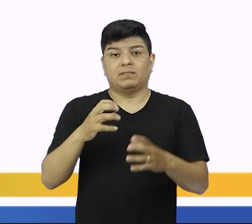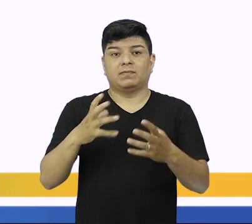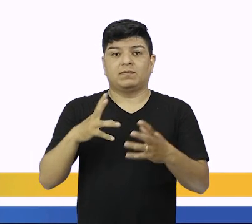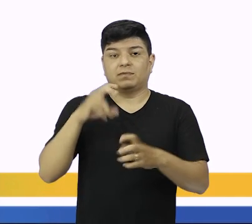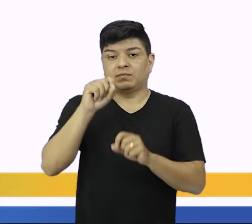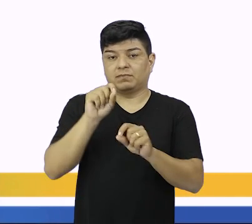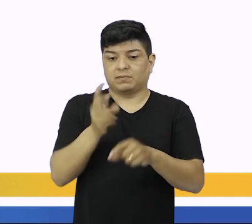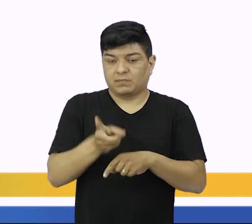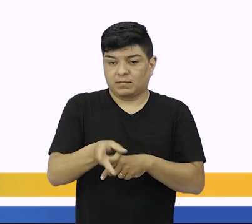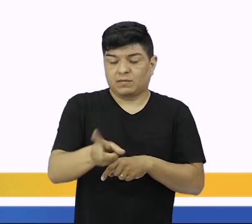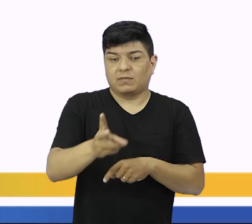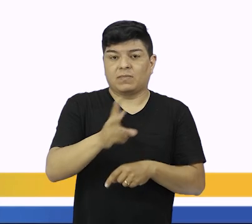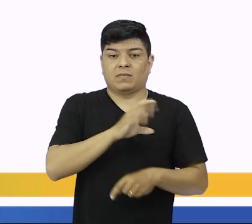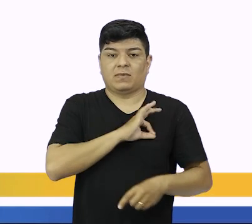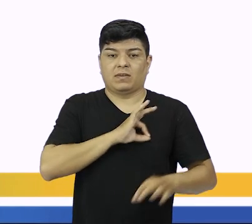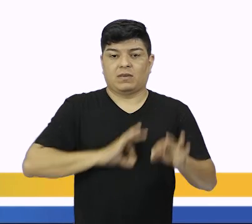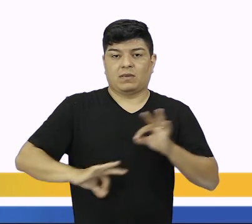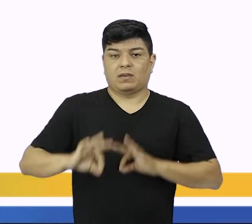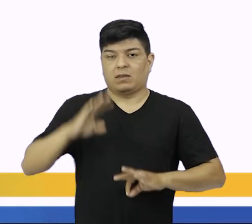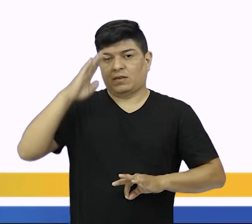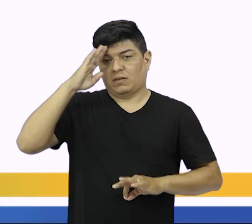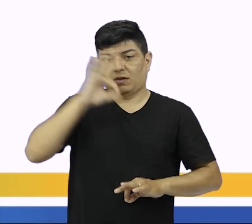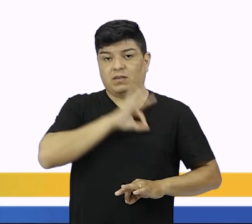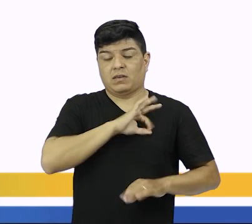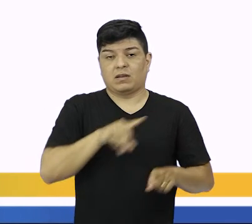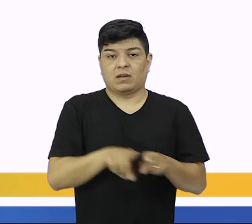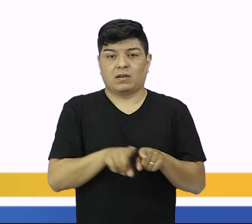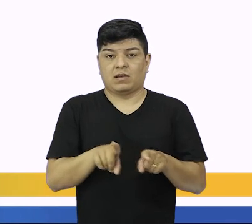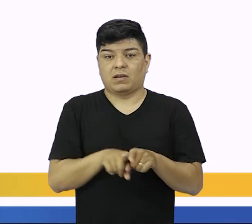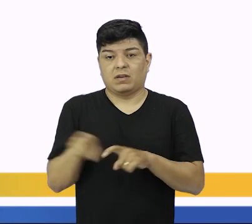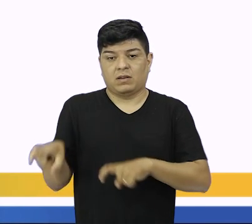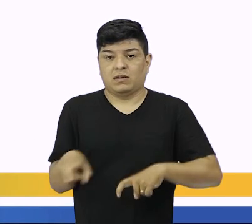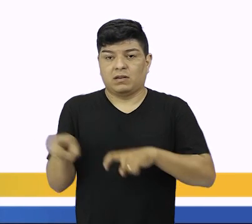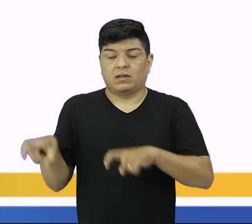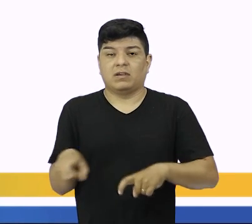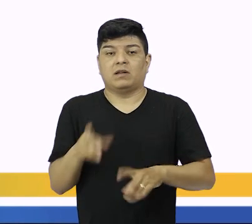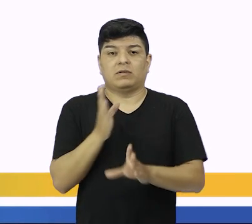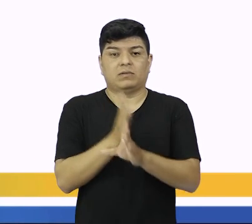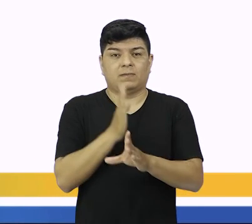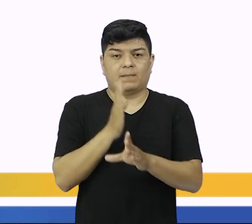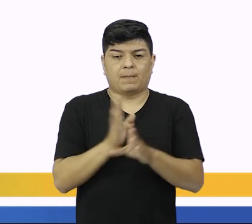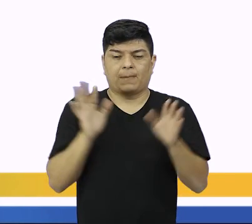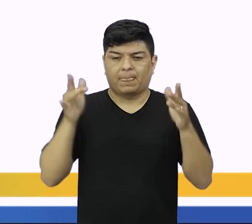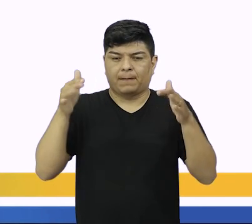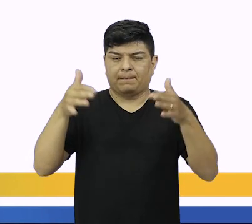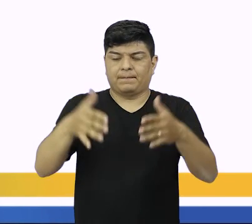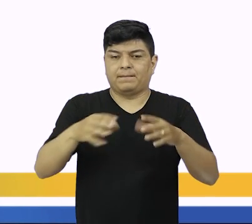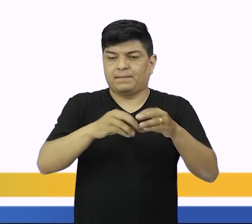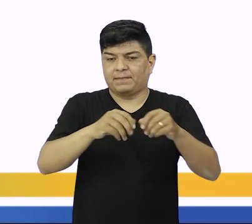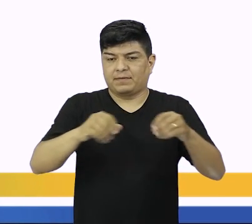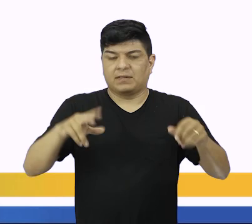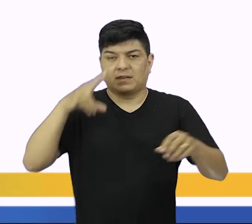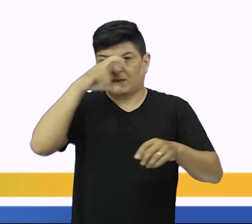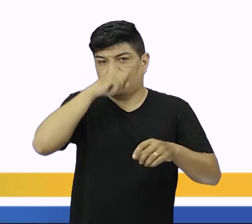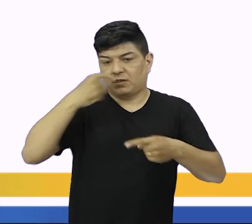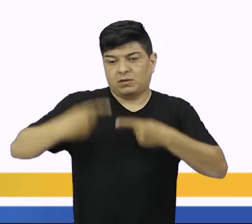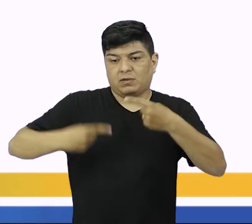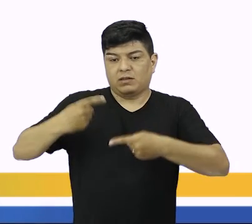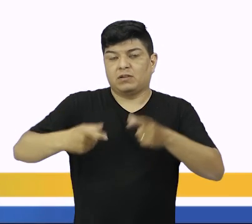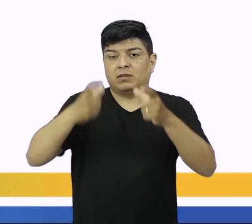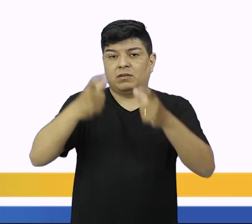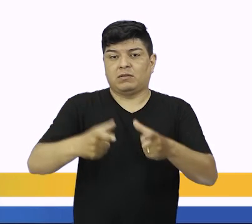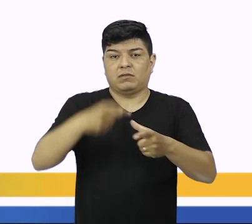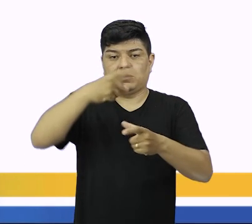opressão mantido pelo exército e polícia. E E. Agrária, marcada pela concentração da terra e do poder político